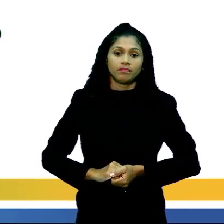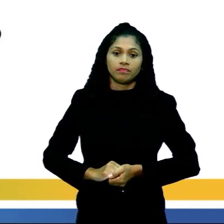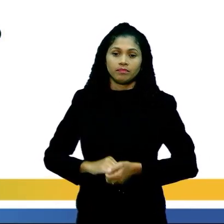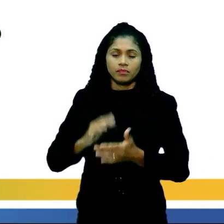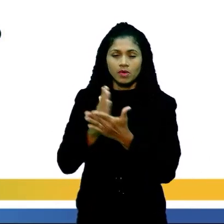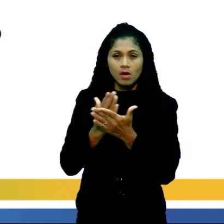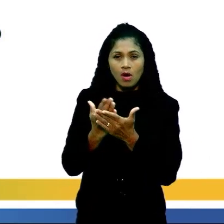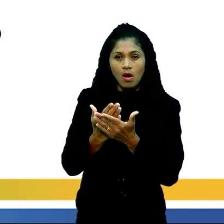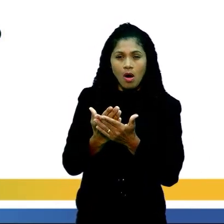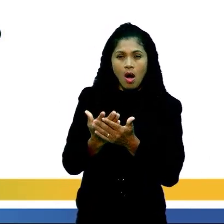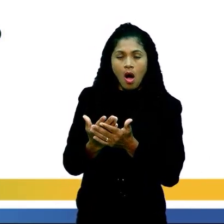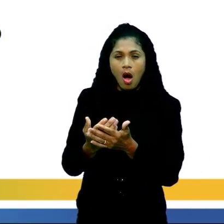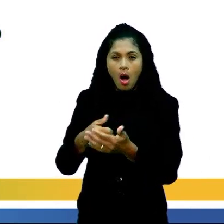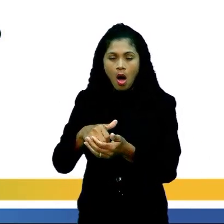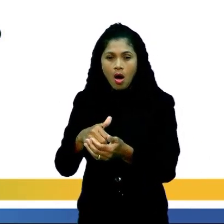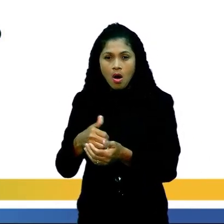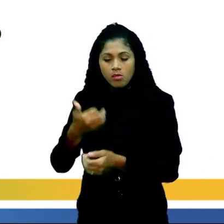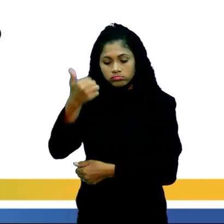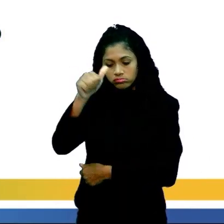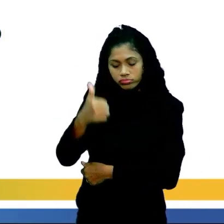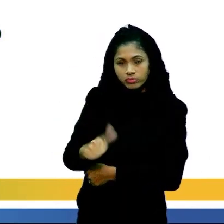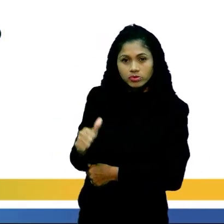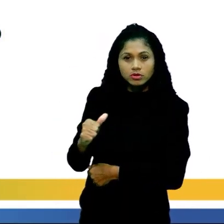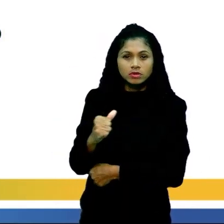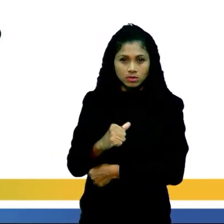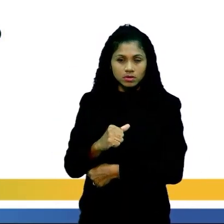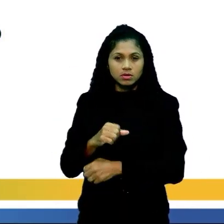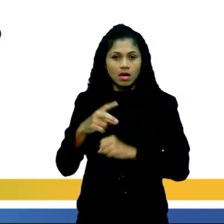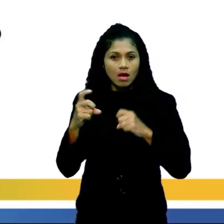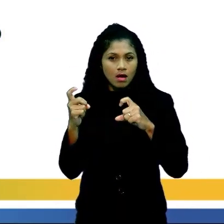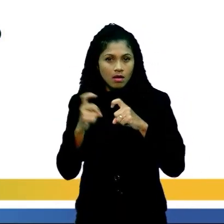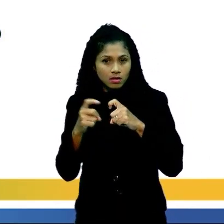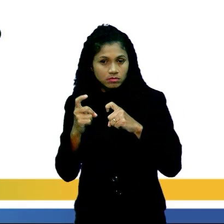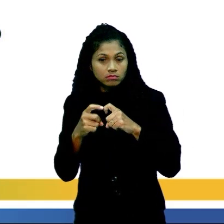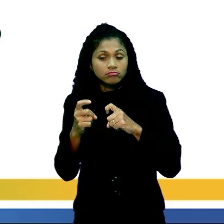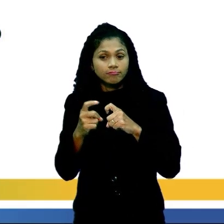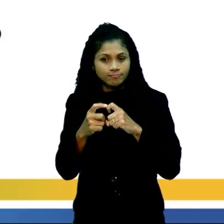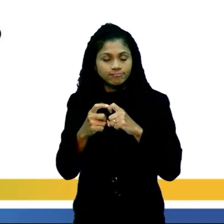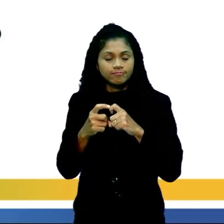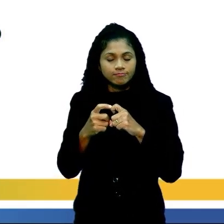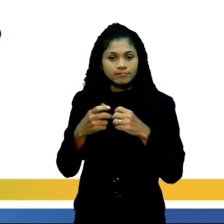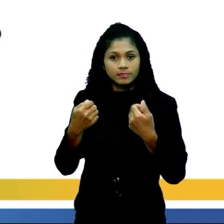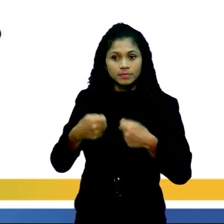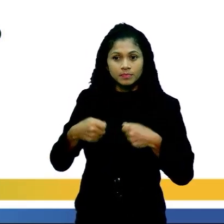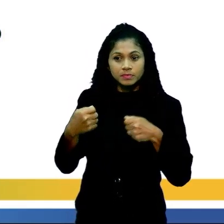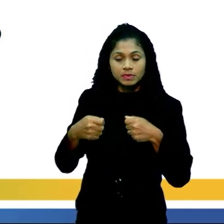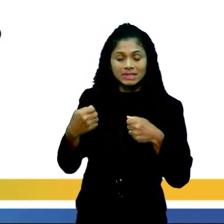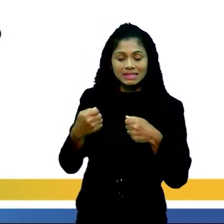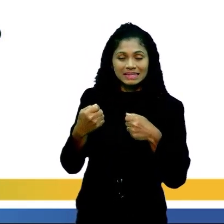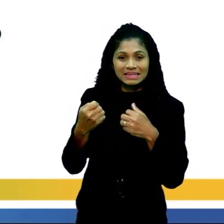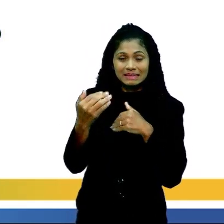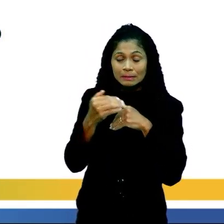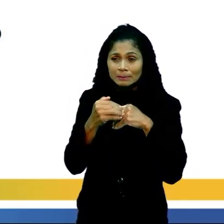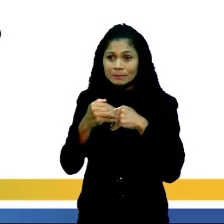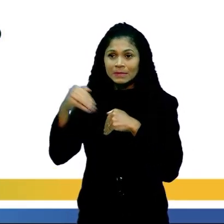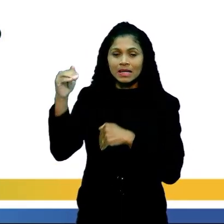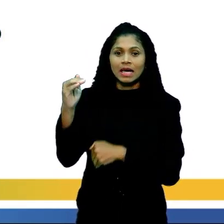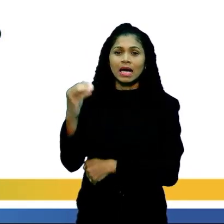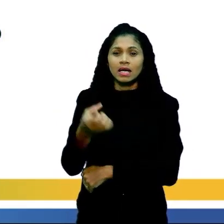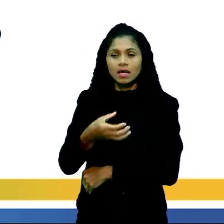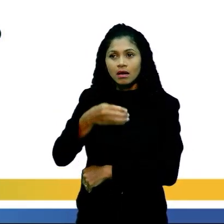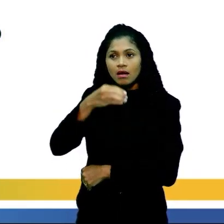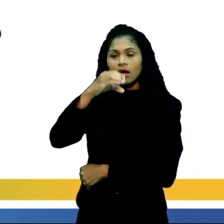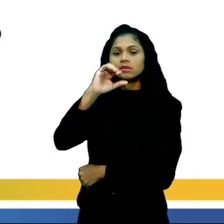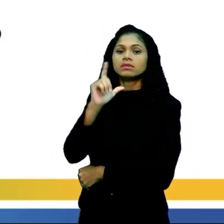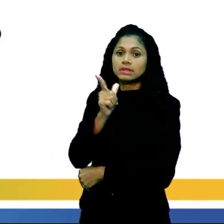Alguns exames médicos requerem uma ingestão de água maior do que